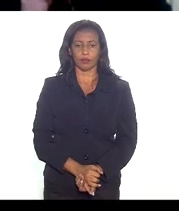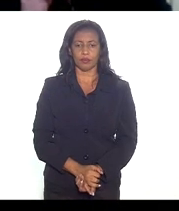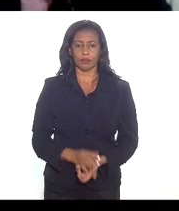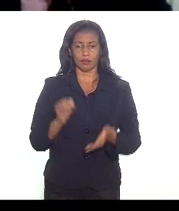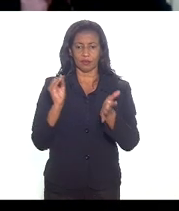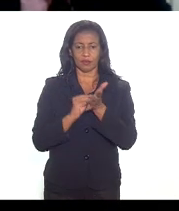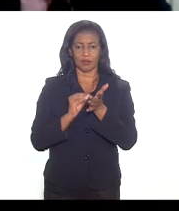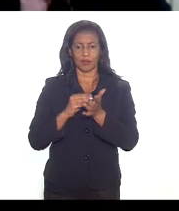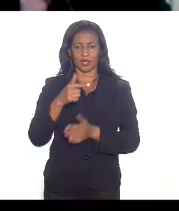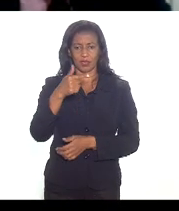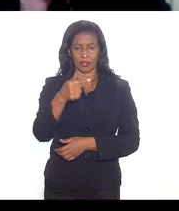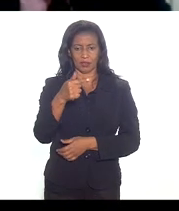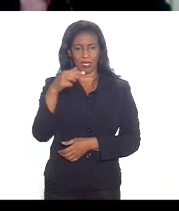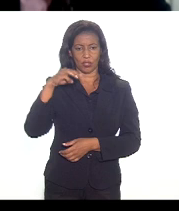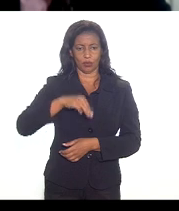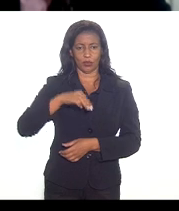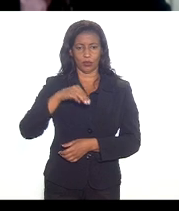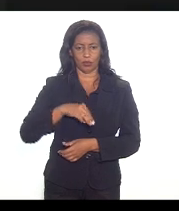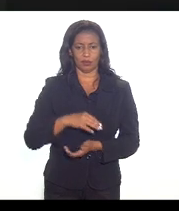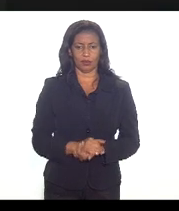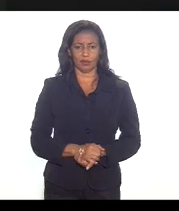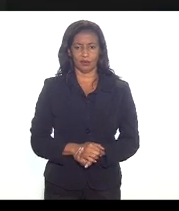minutos ainda, ó.